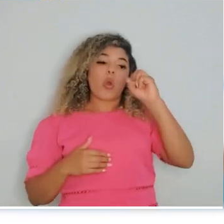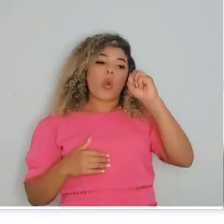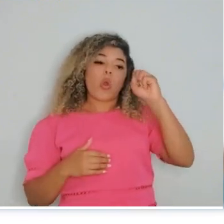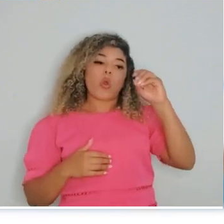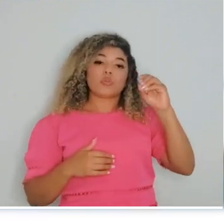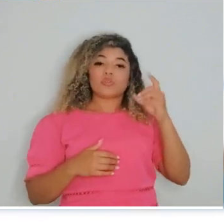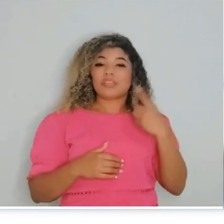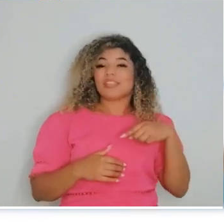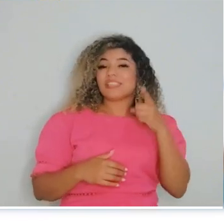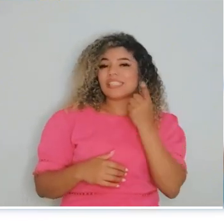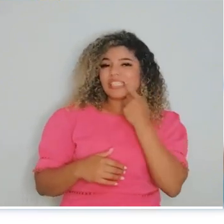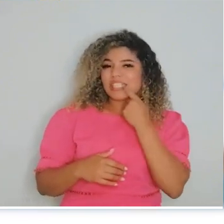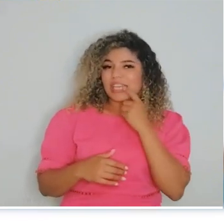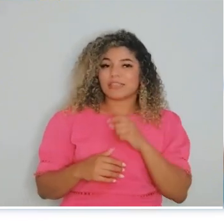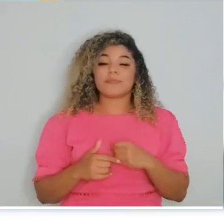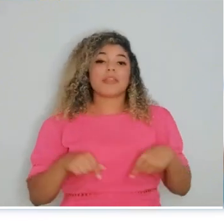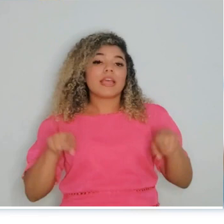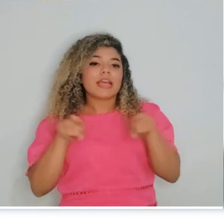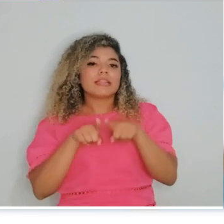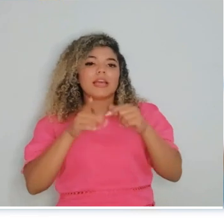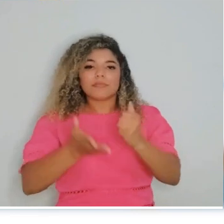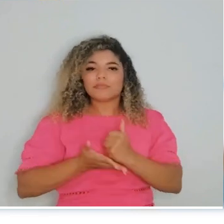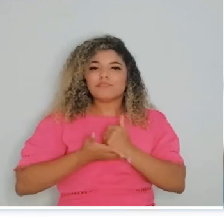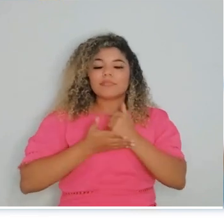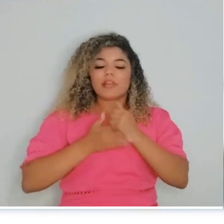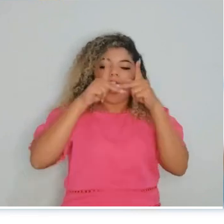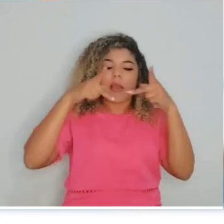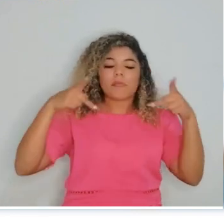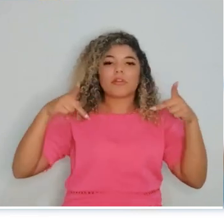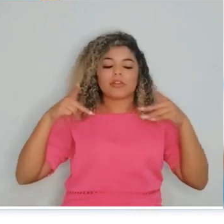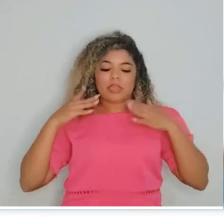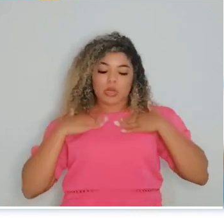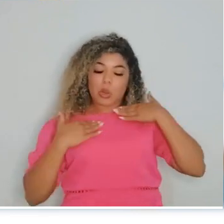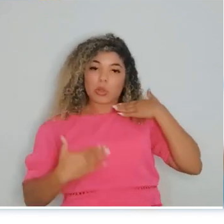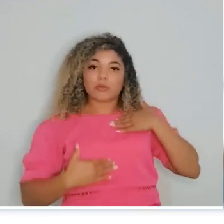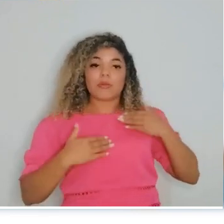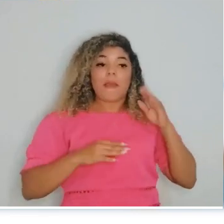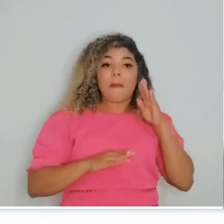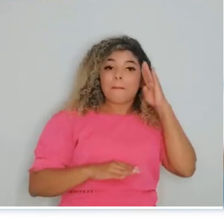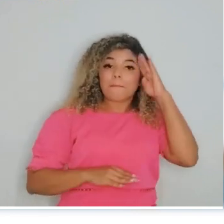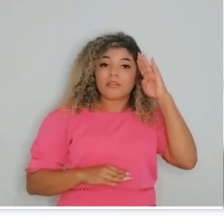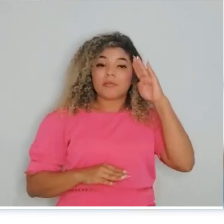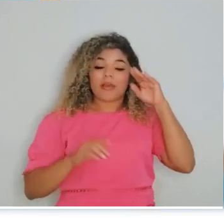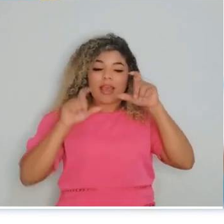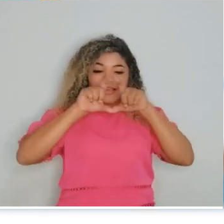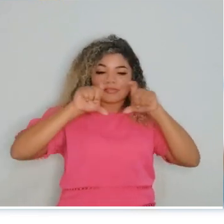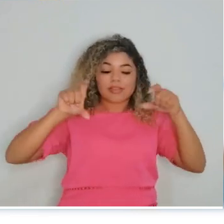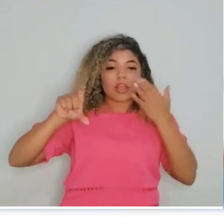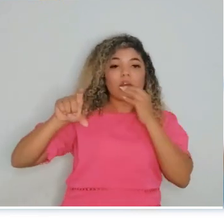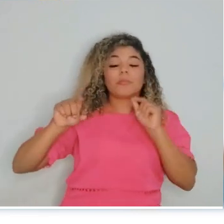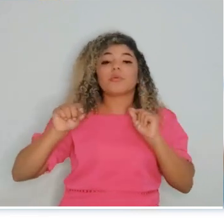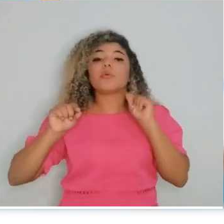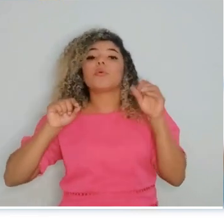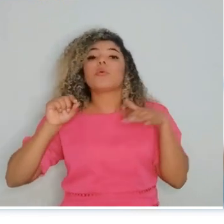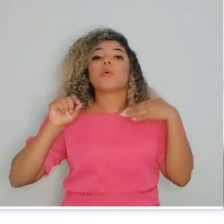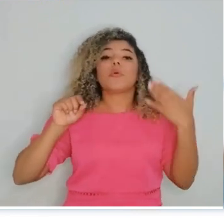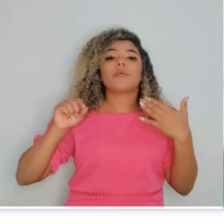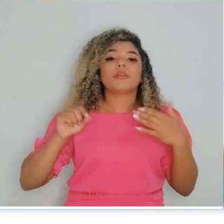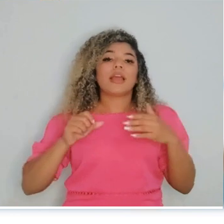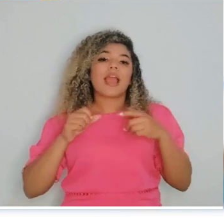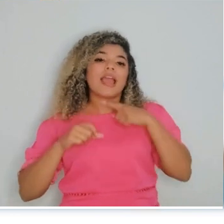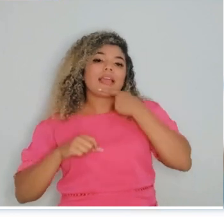dos dentes. Além disso, também fornecem proteínas ao organismo. Os principais alimentos desse grupo